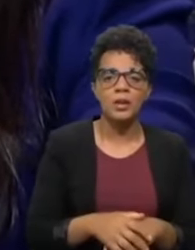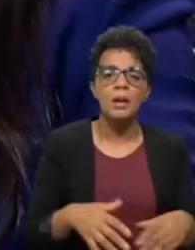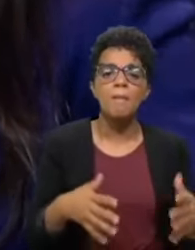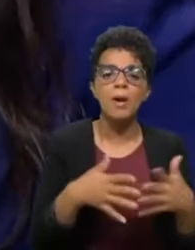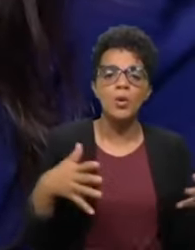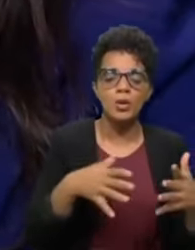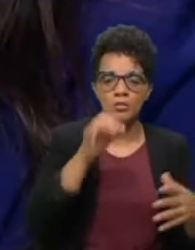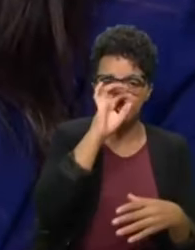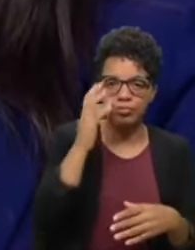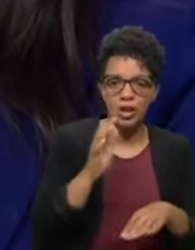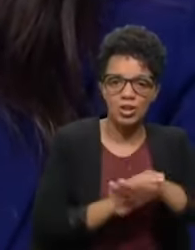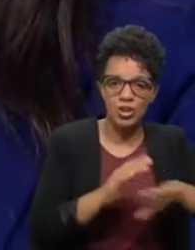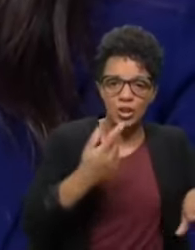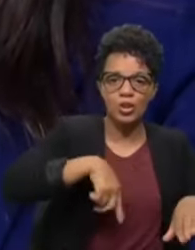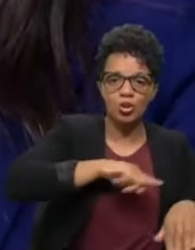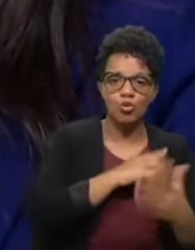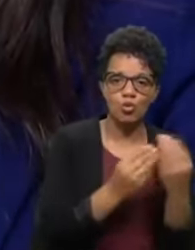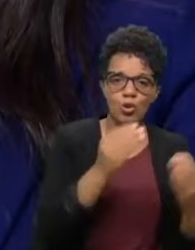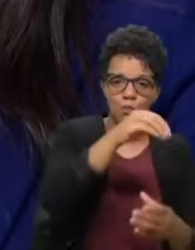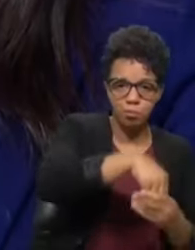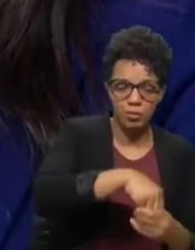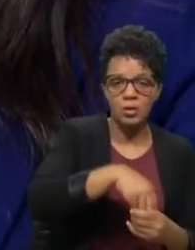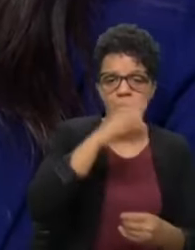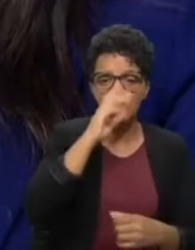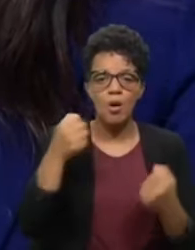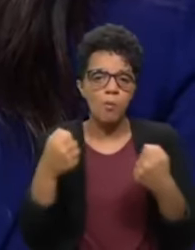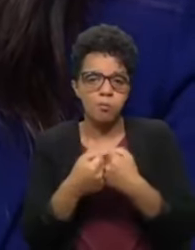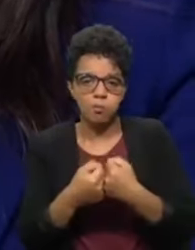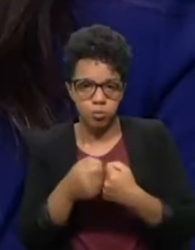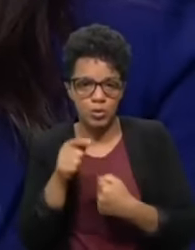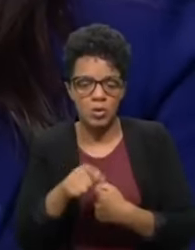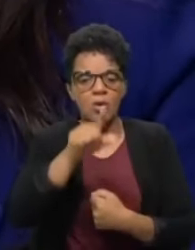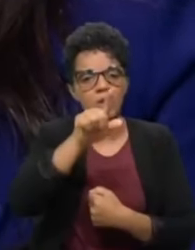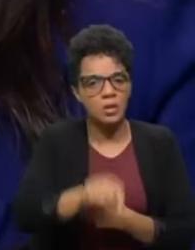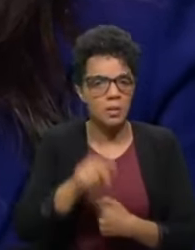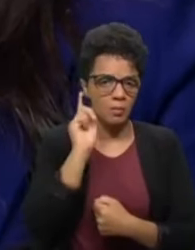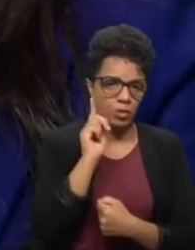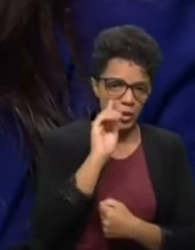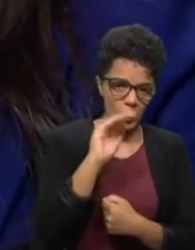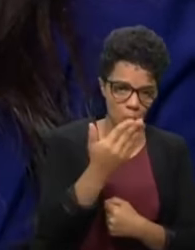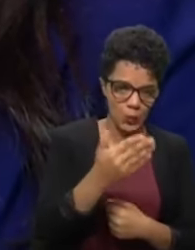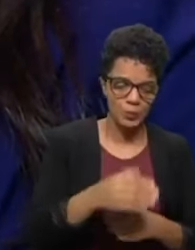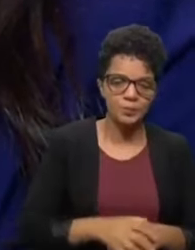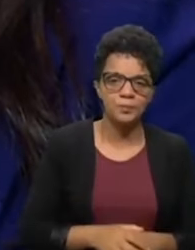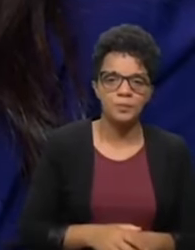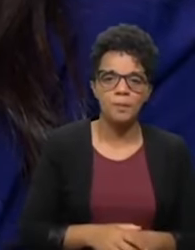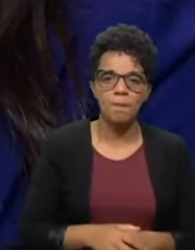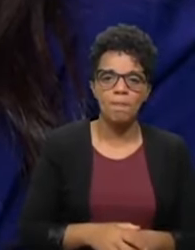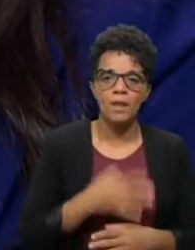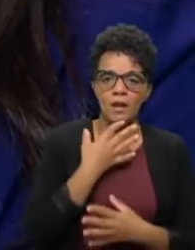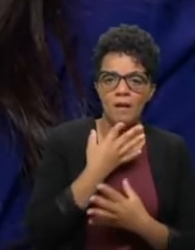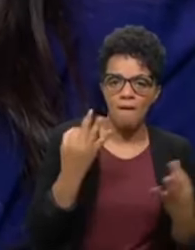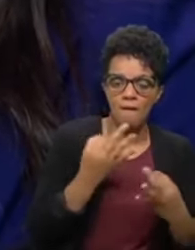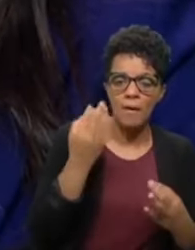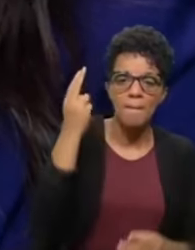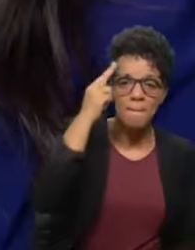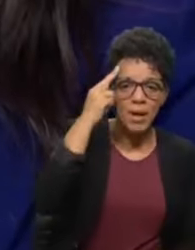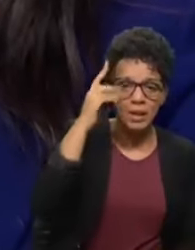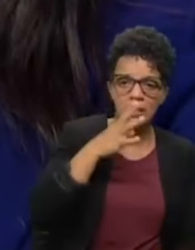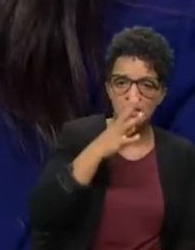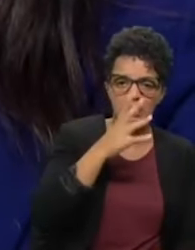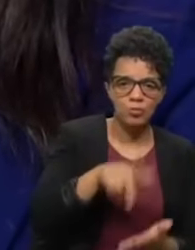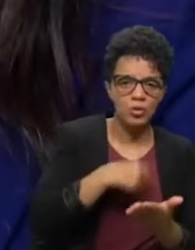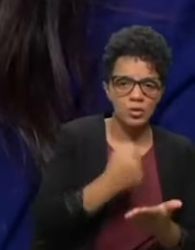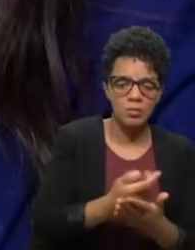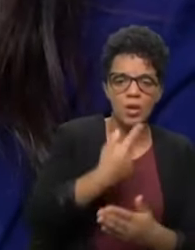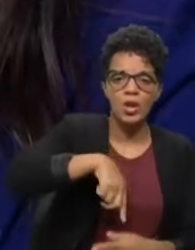de ecologia à esquerda, somos parte da solução, se não somos parte da oposição, que também é muito importante. De facto, na Madeira, o que nós dissemos sempre é que seríamos